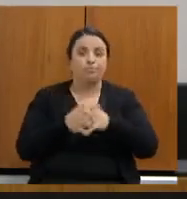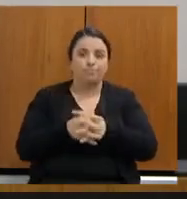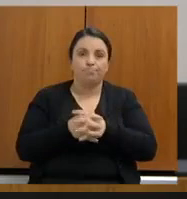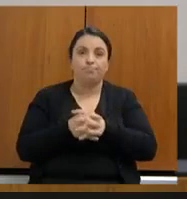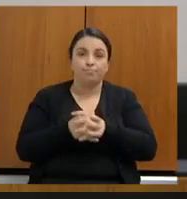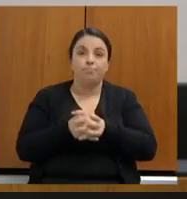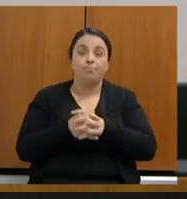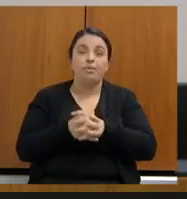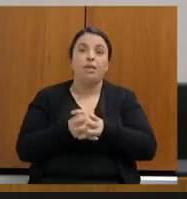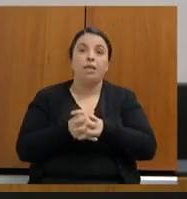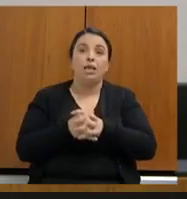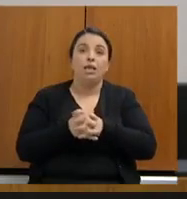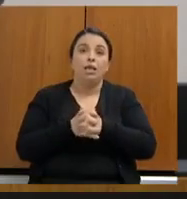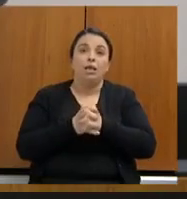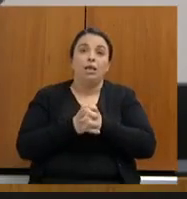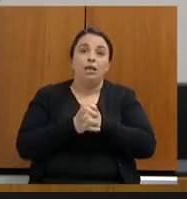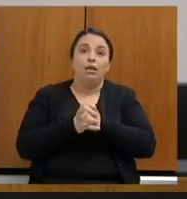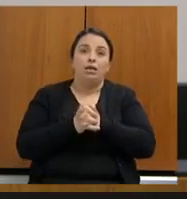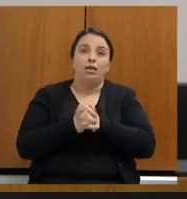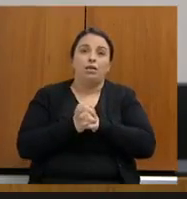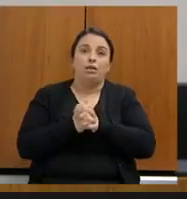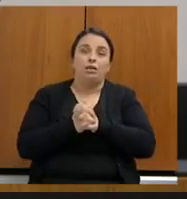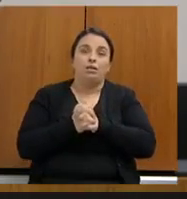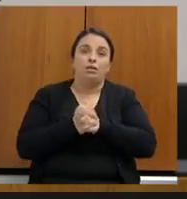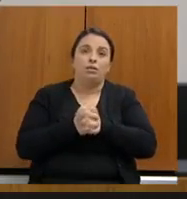se já tá mas desde as